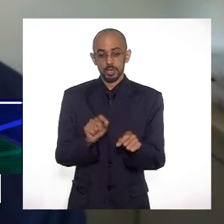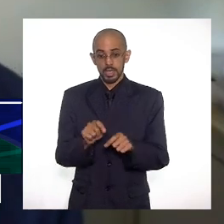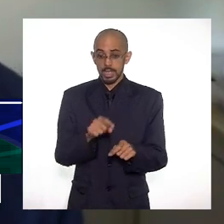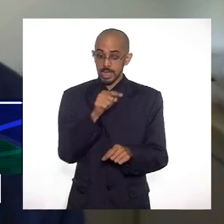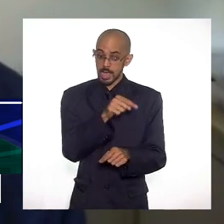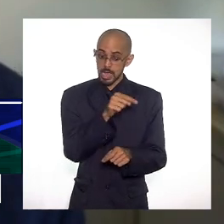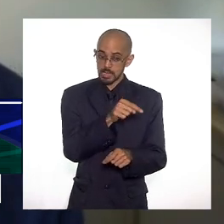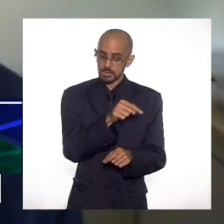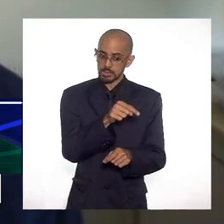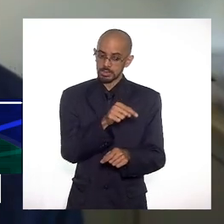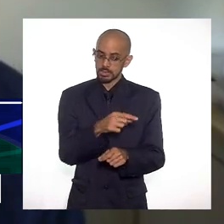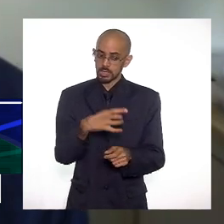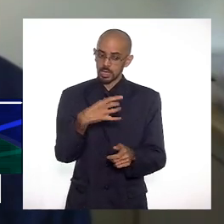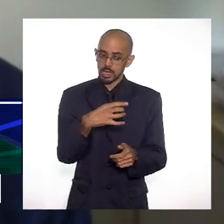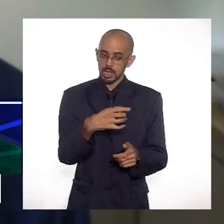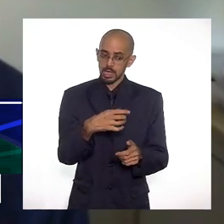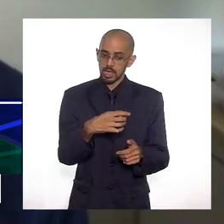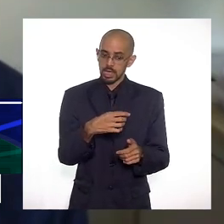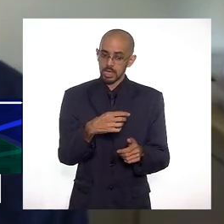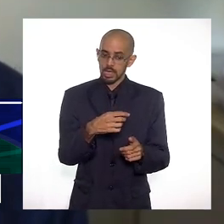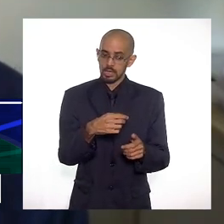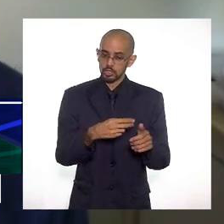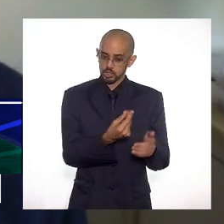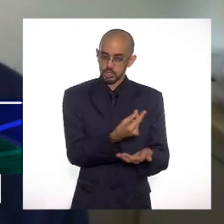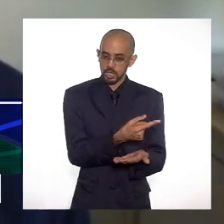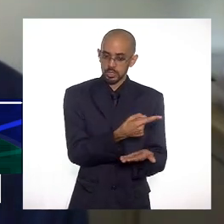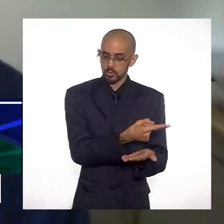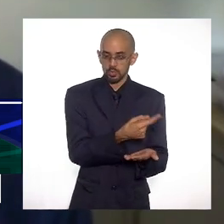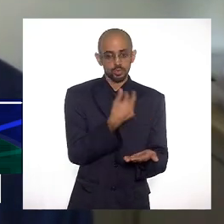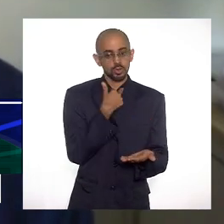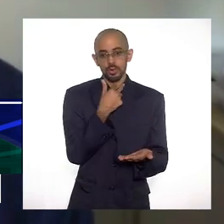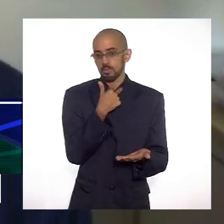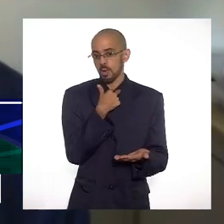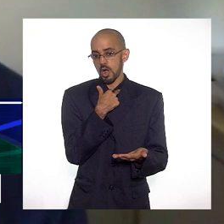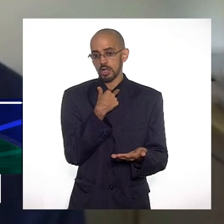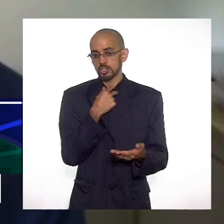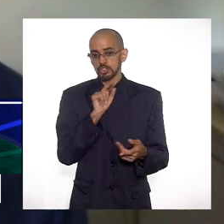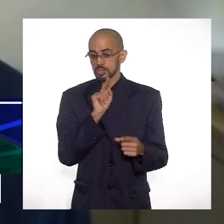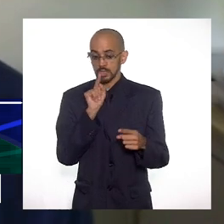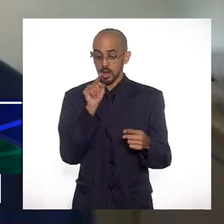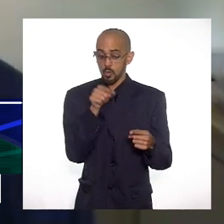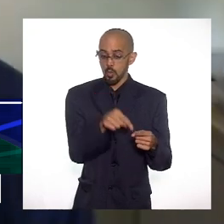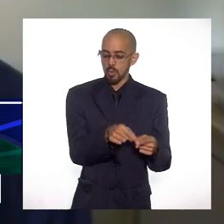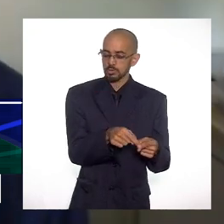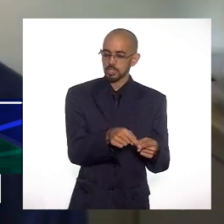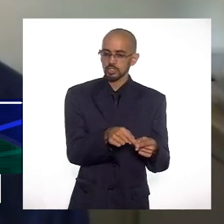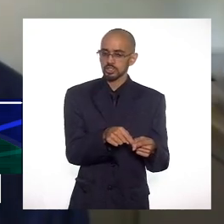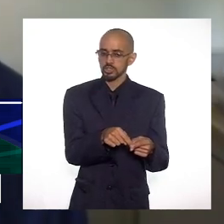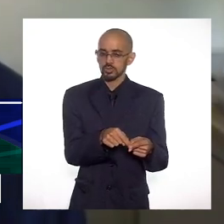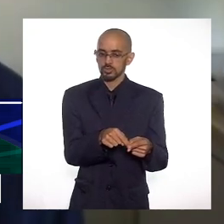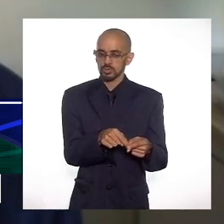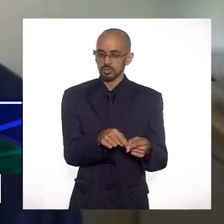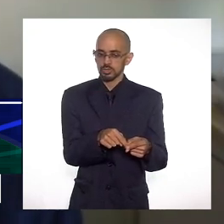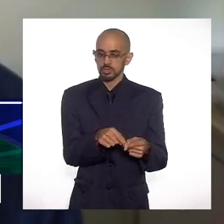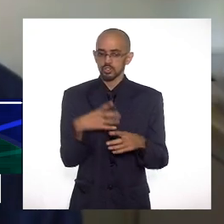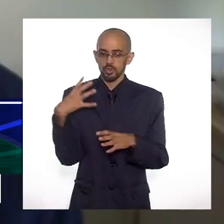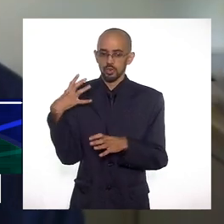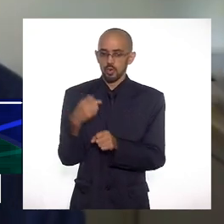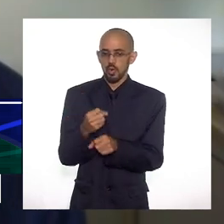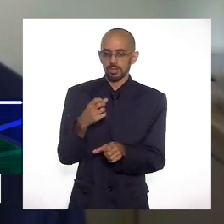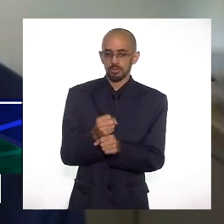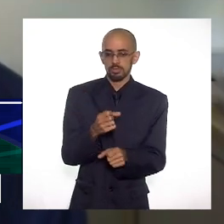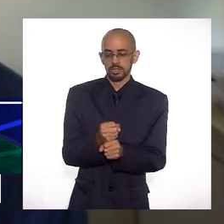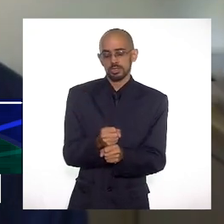recurso da fonte 00 não pode ser objeto de